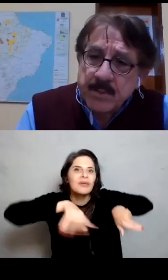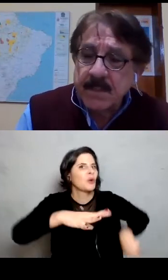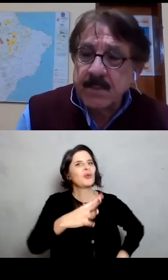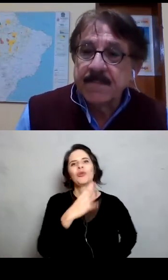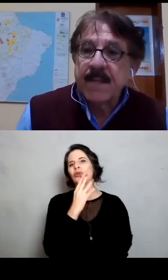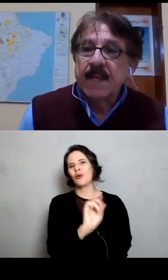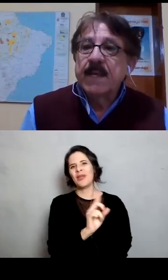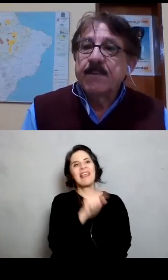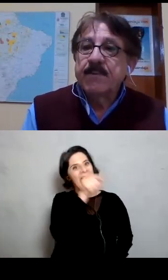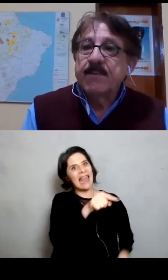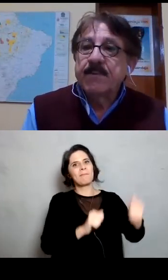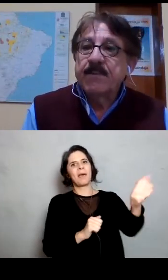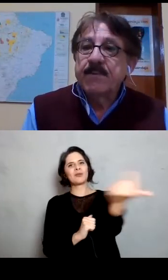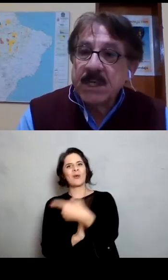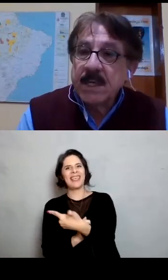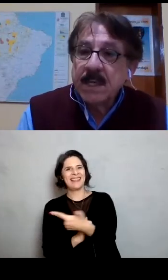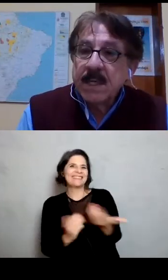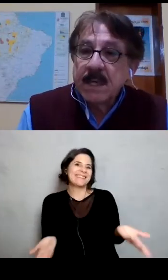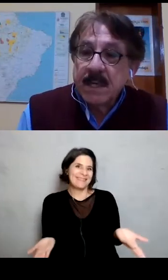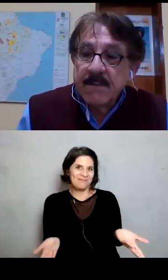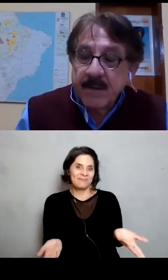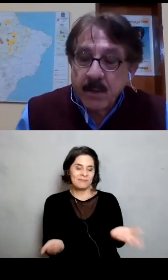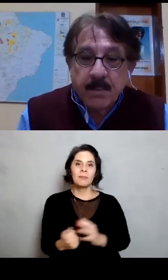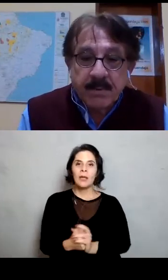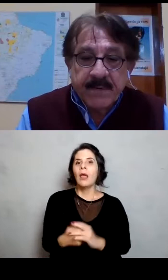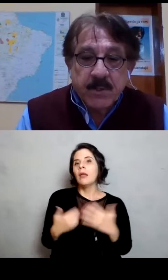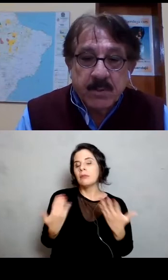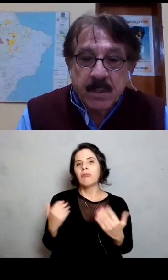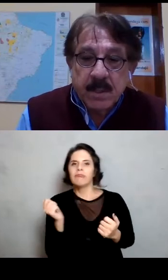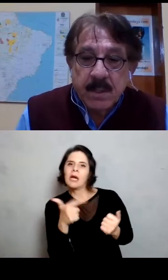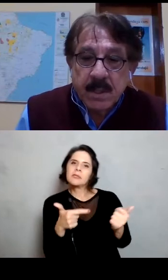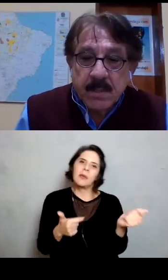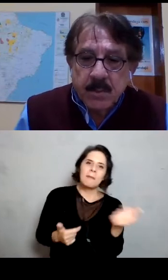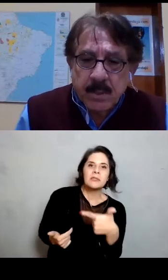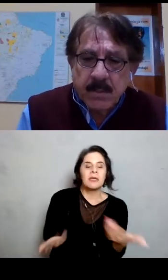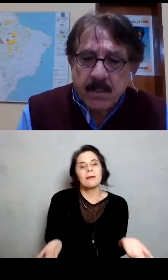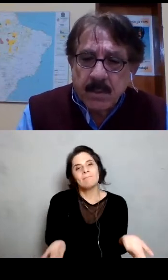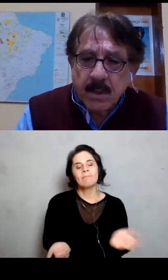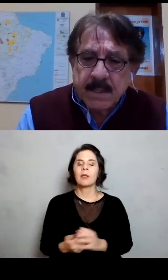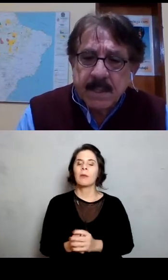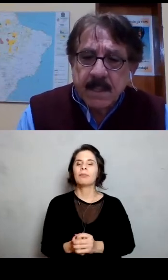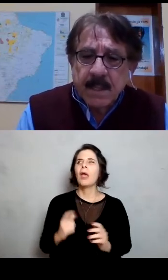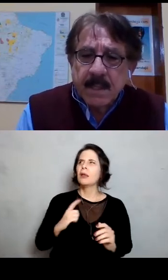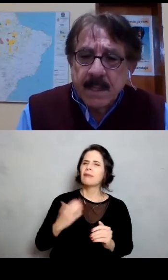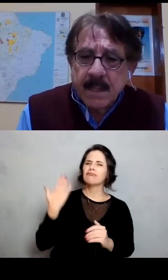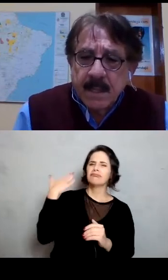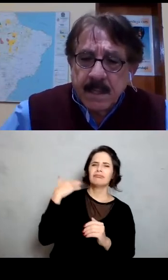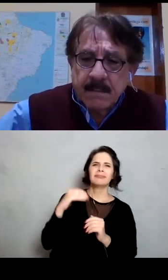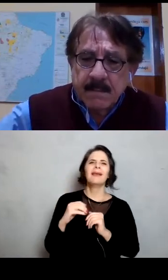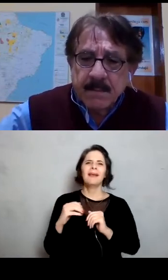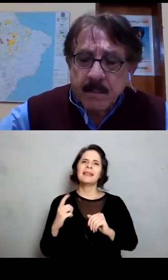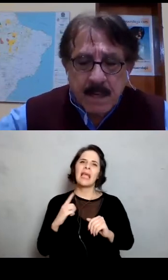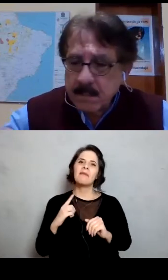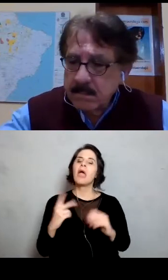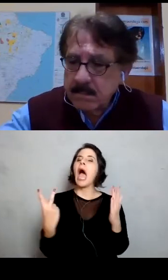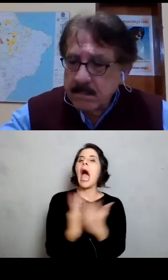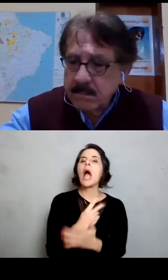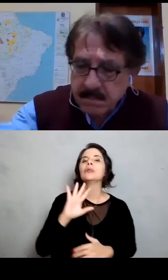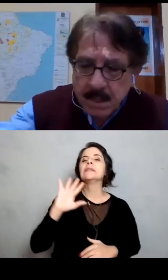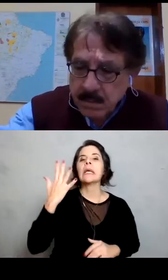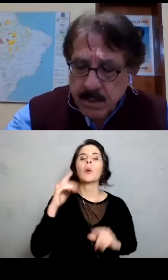passarinho. Agora, você vai para um indígena, eu lembro de um caso de um amigo meu, que está há muitos anos trabalhando com o povo indígena